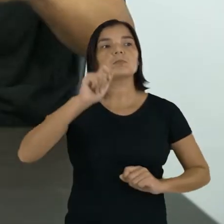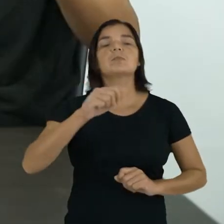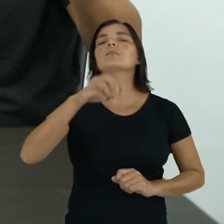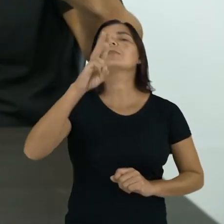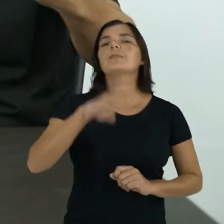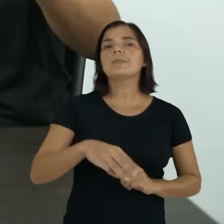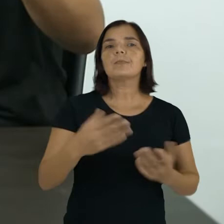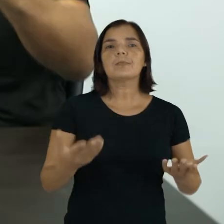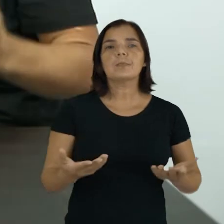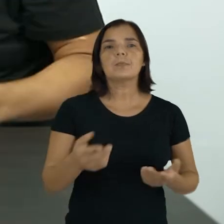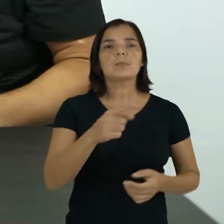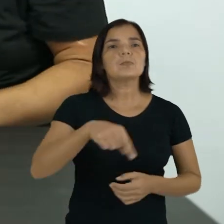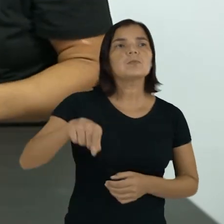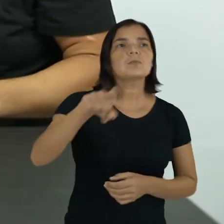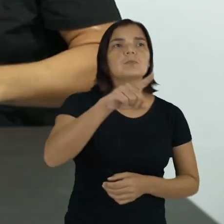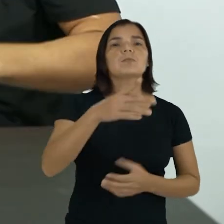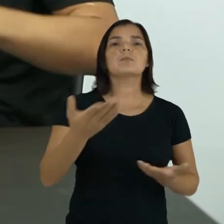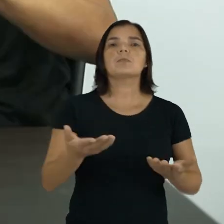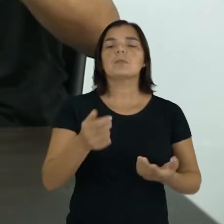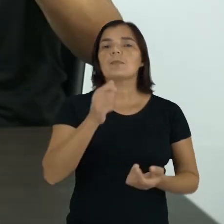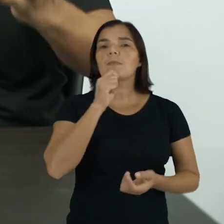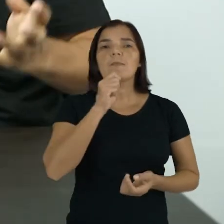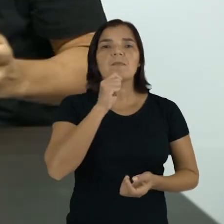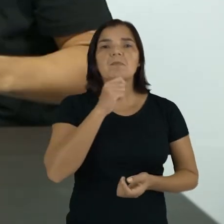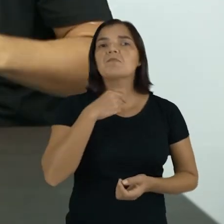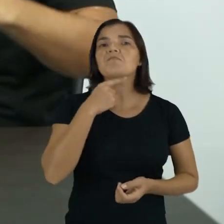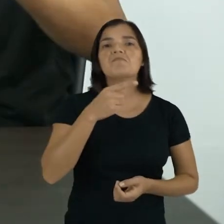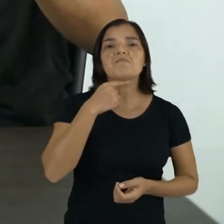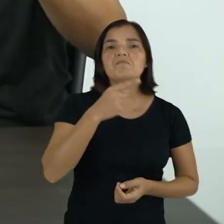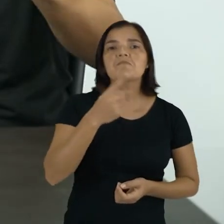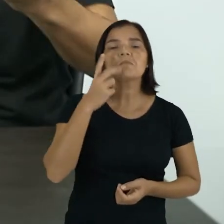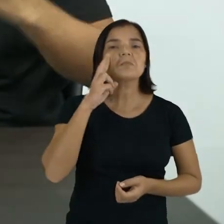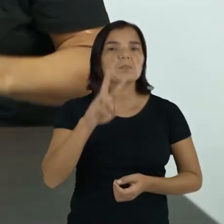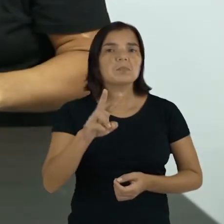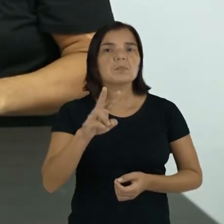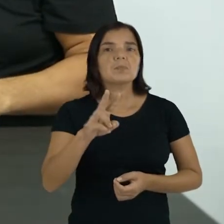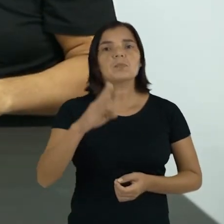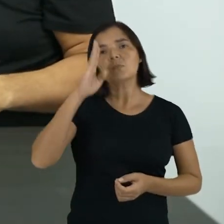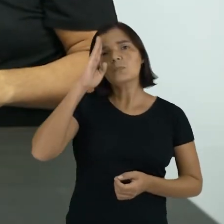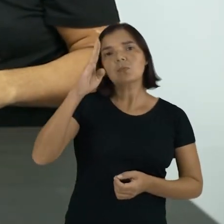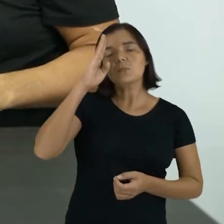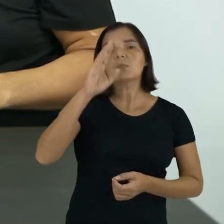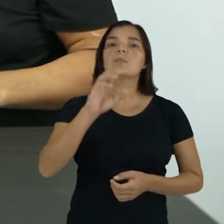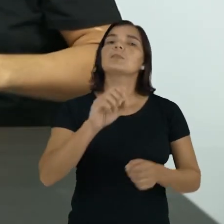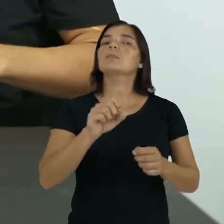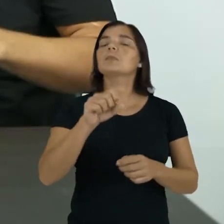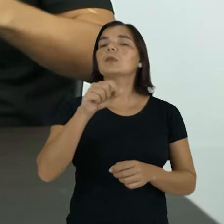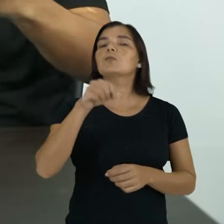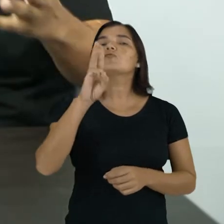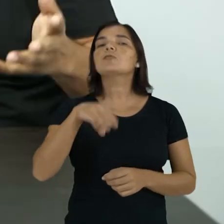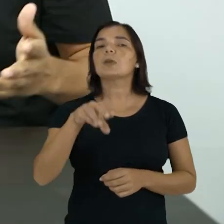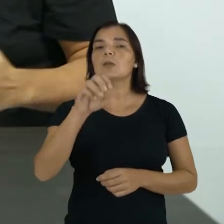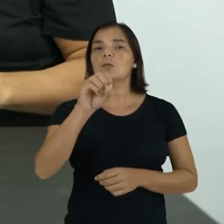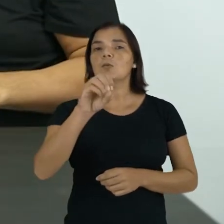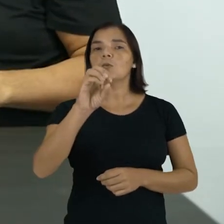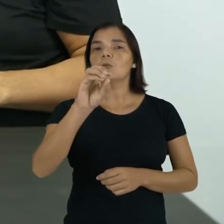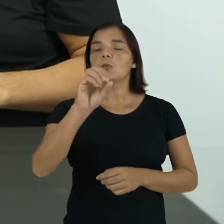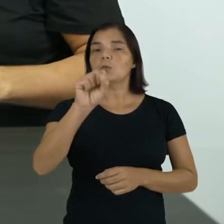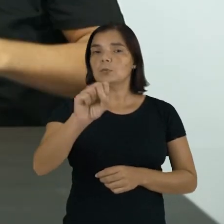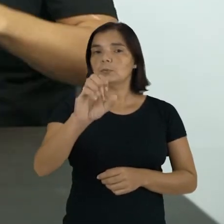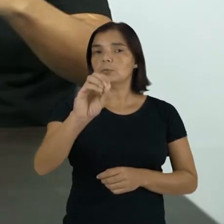nunca, quem de vocês aí provavelmente nunca ouviu falar dos soldados da borracha, né, do